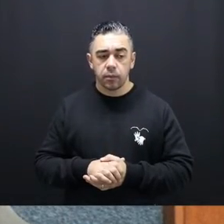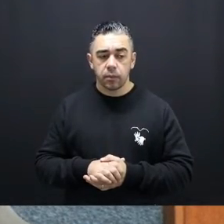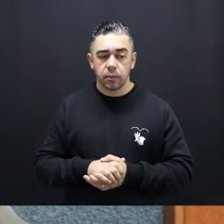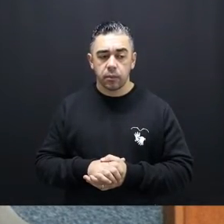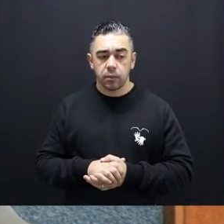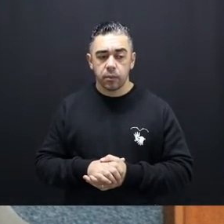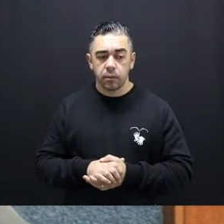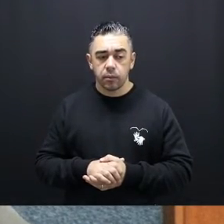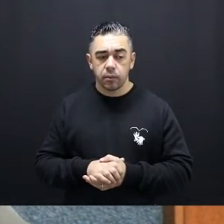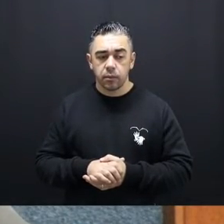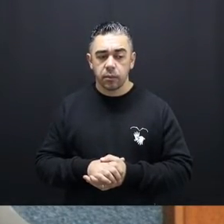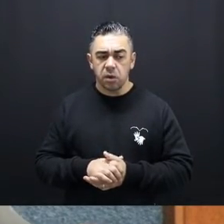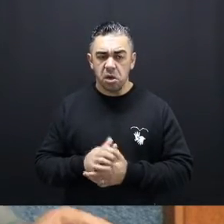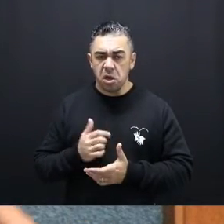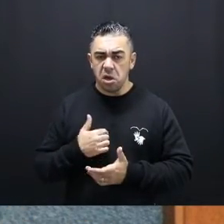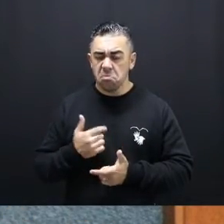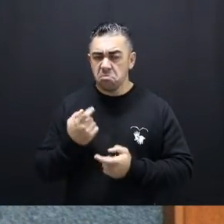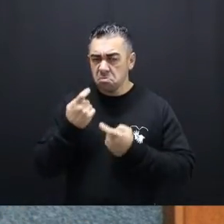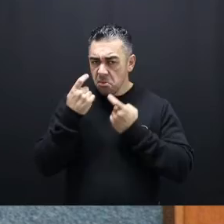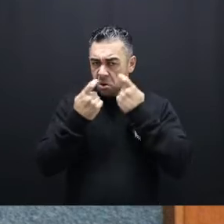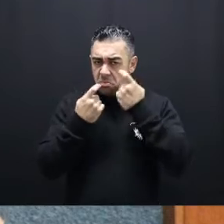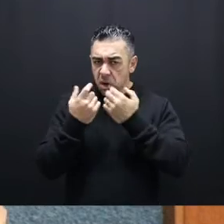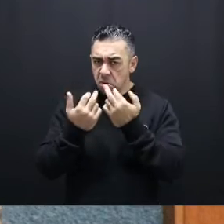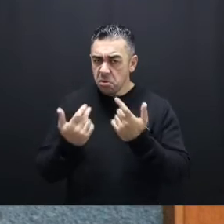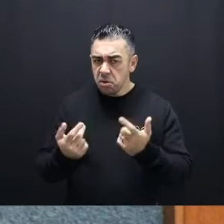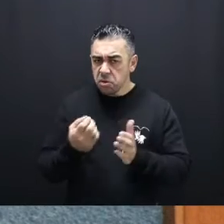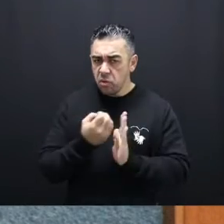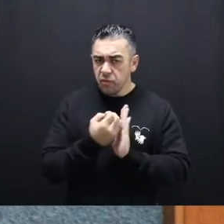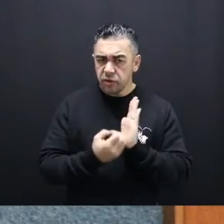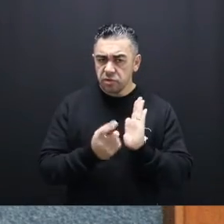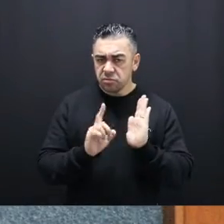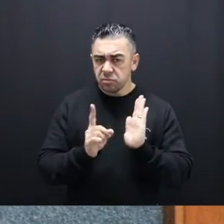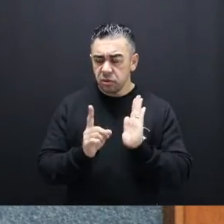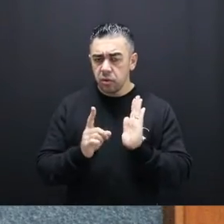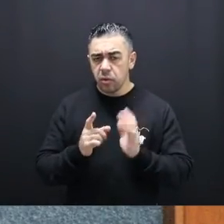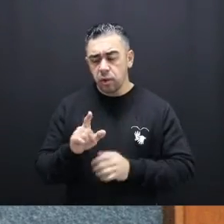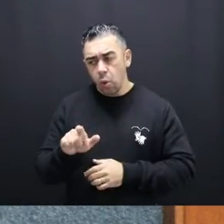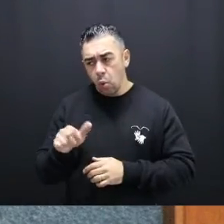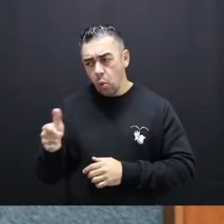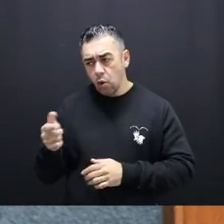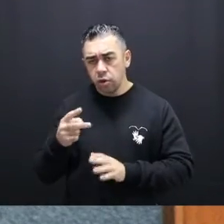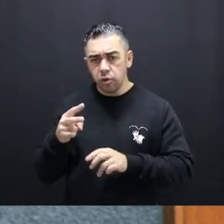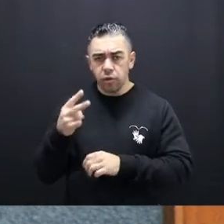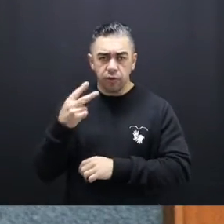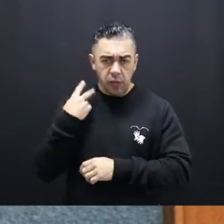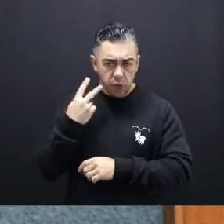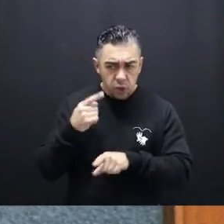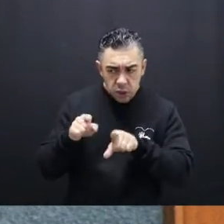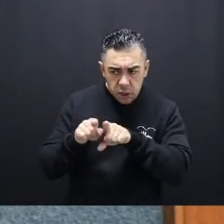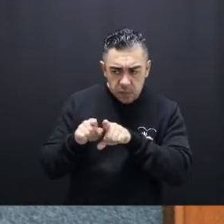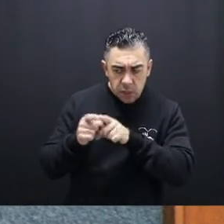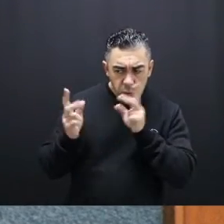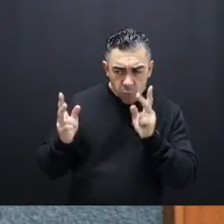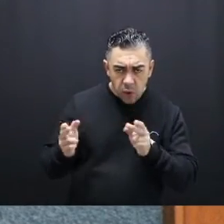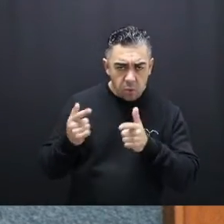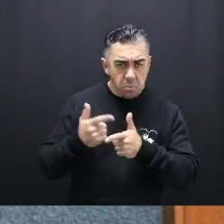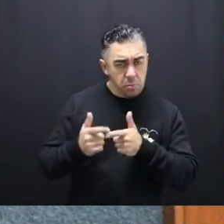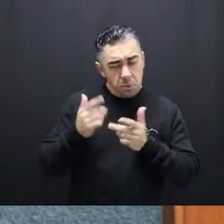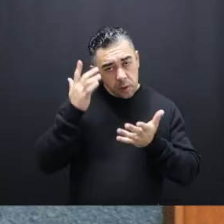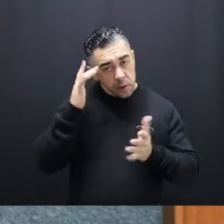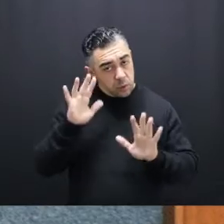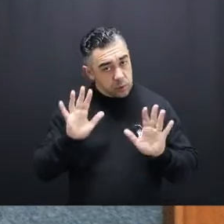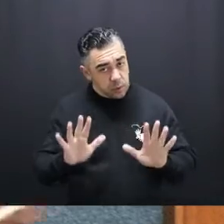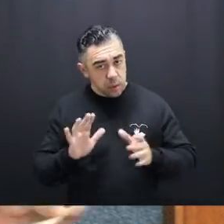canja para essa questão não não mas não sei se outros também então tem essa tem probleminha